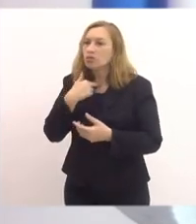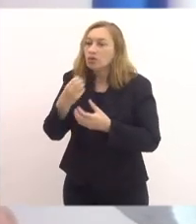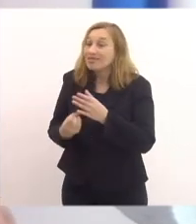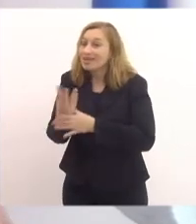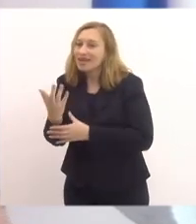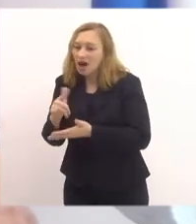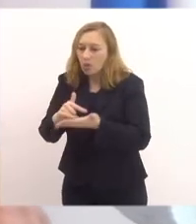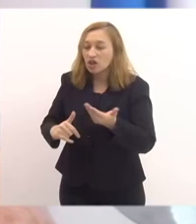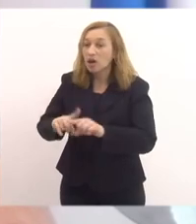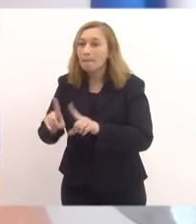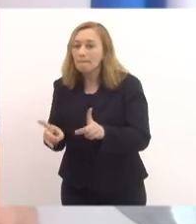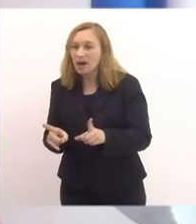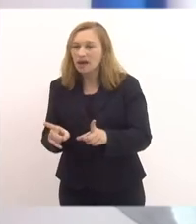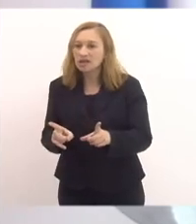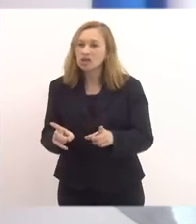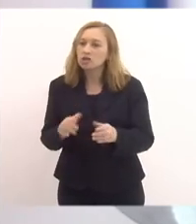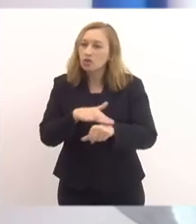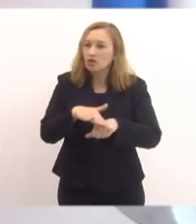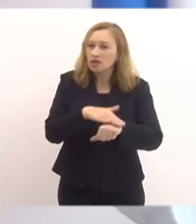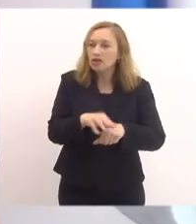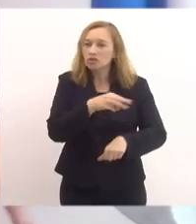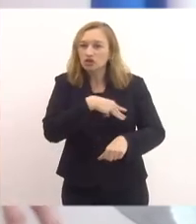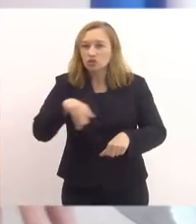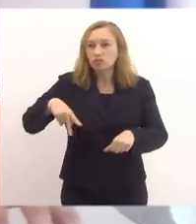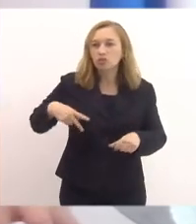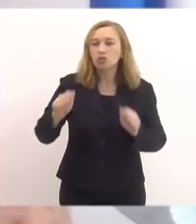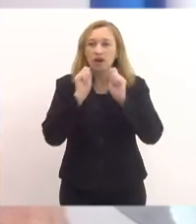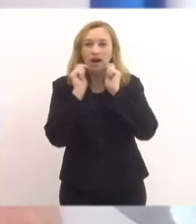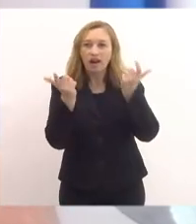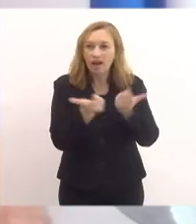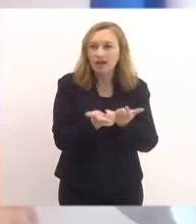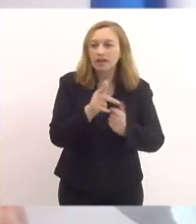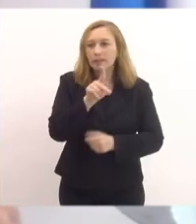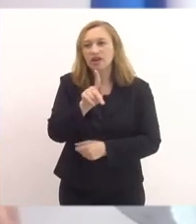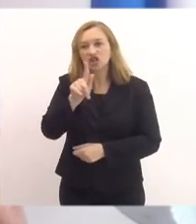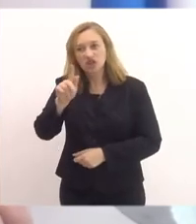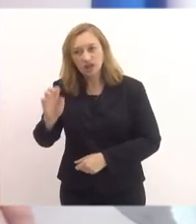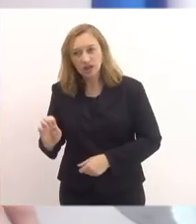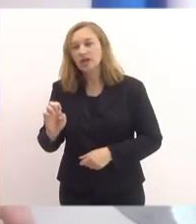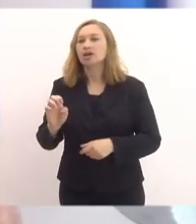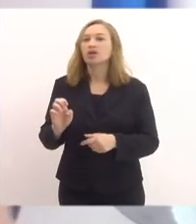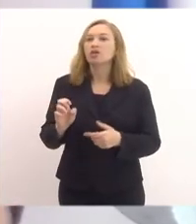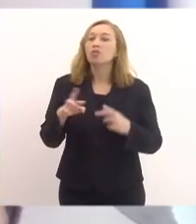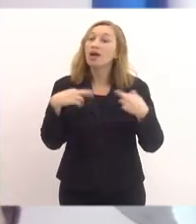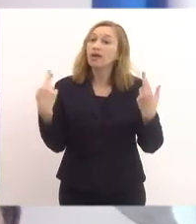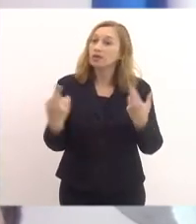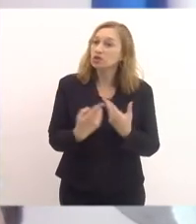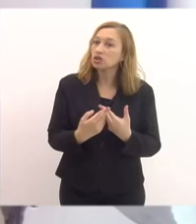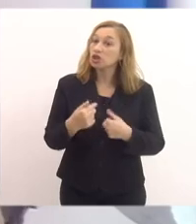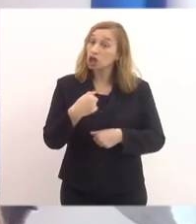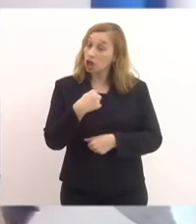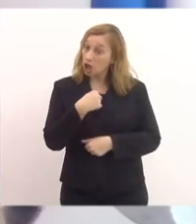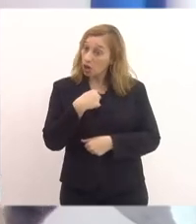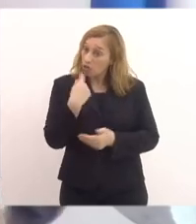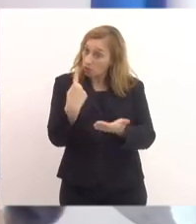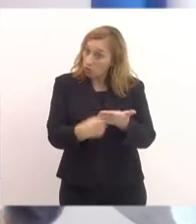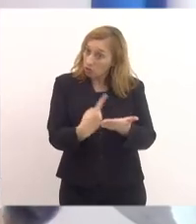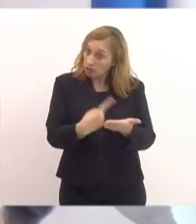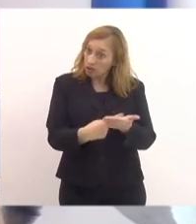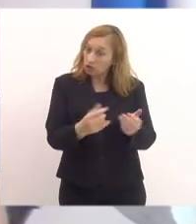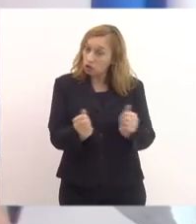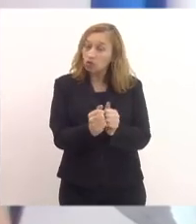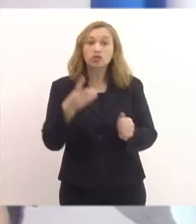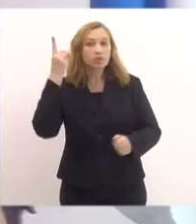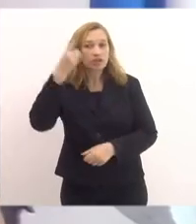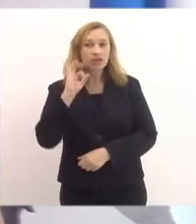mas estabelecer com o Ministério Público, a Assembleia, PGE, numa reunião que eu vou me incumbir de marcar com a deputada Marta